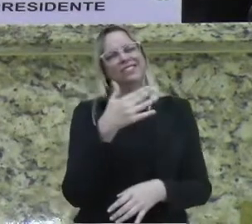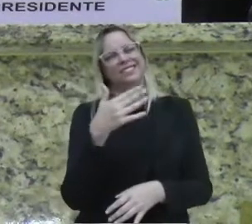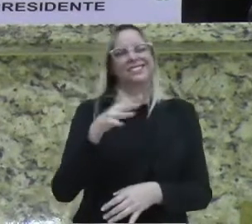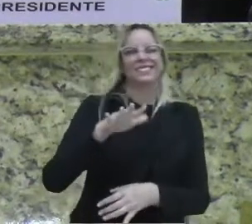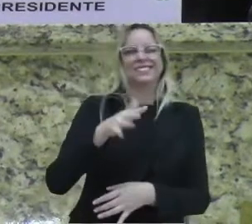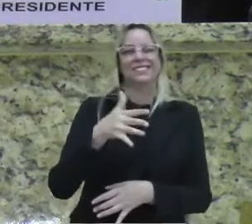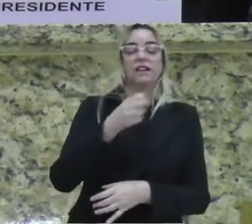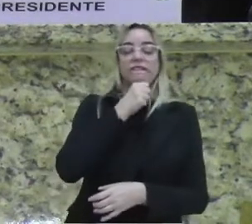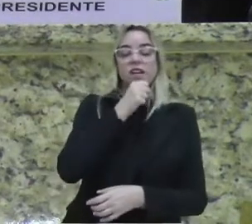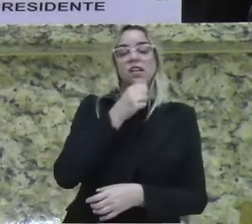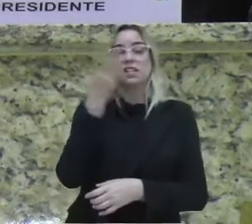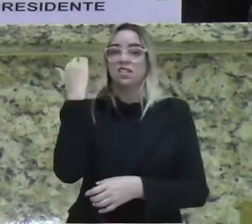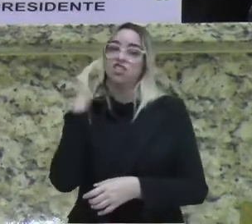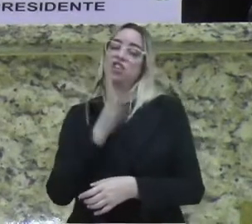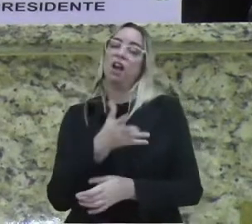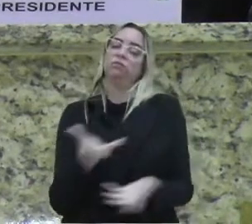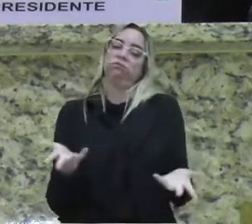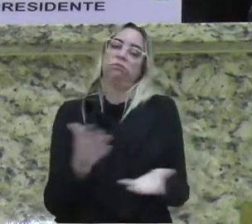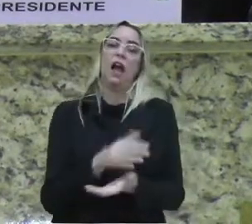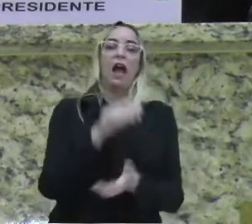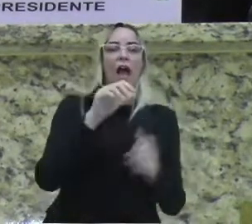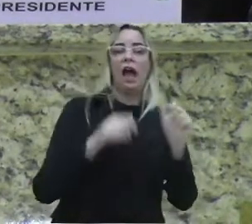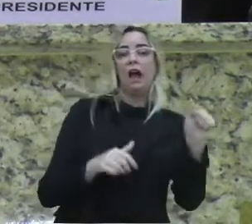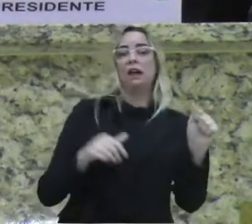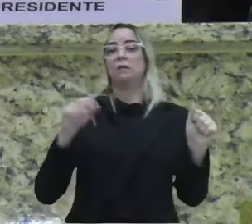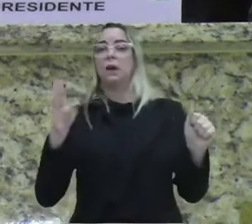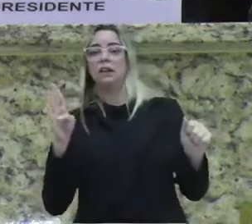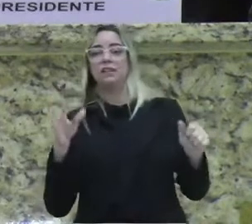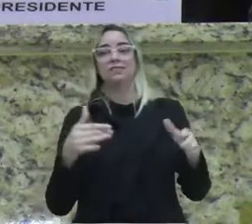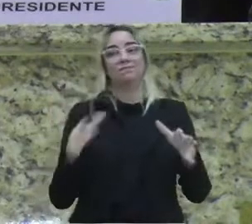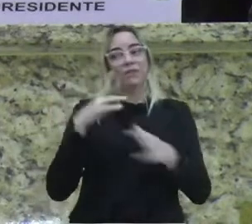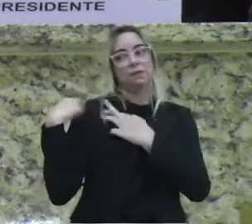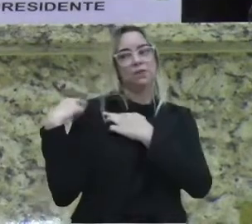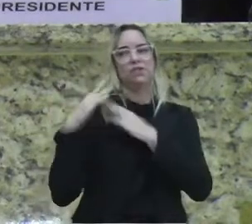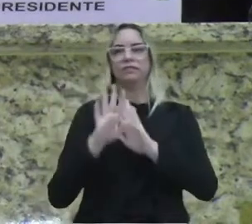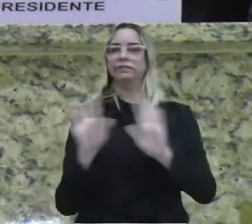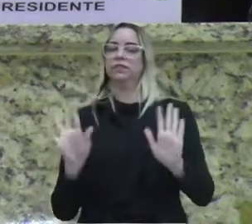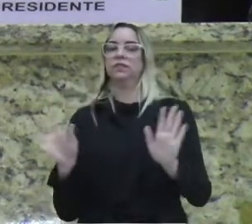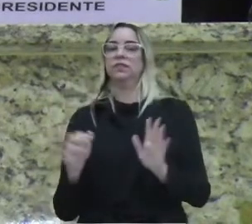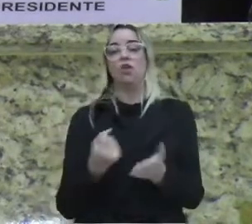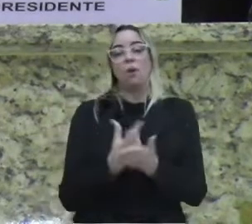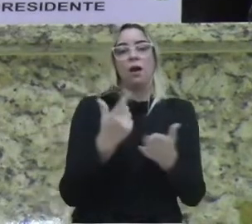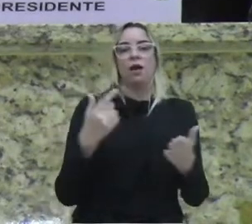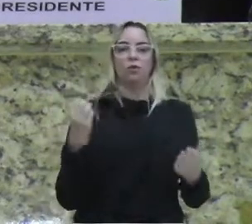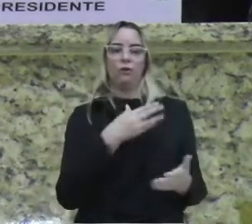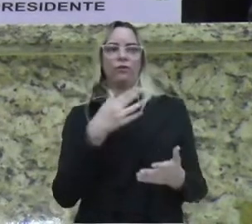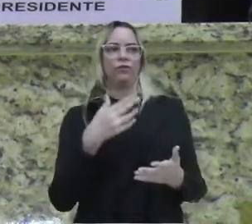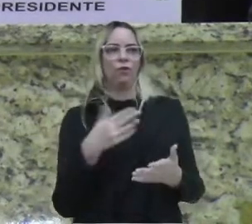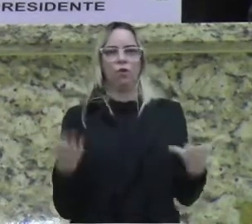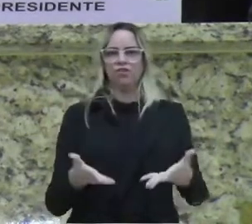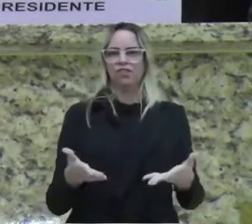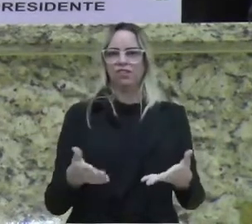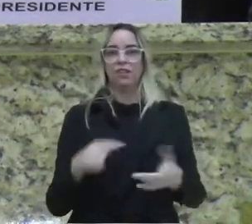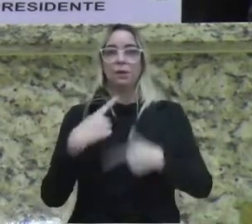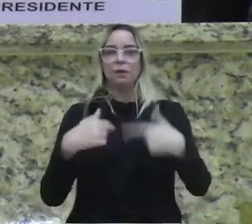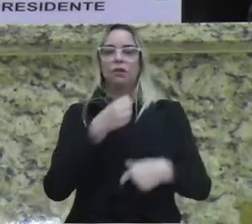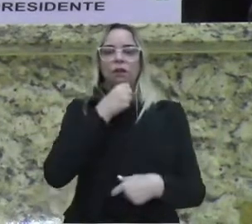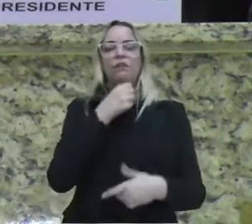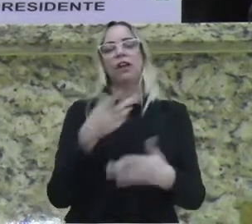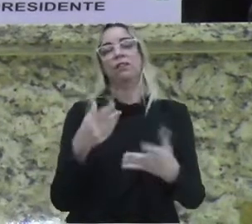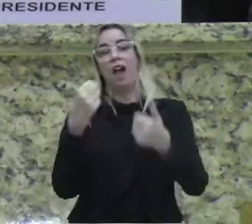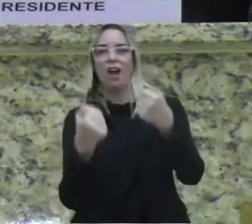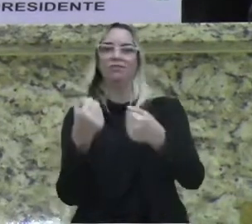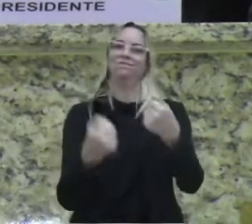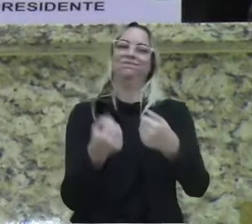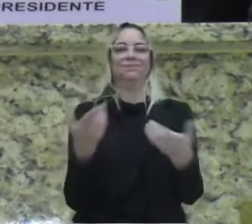para a gestão A ou gestão B. Você compra um carro hoje, daqui a 5 anos ele não é novo mais. Então, isso acontece com a questão de